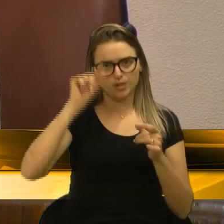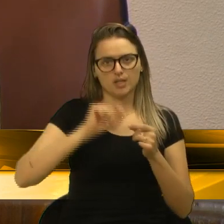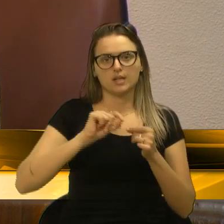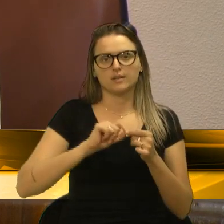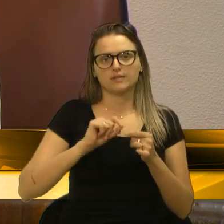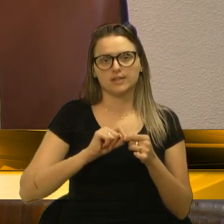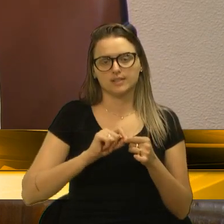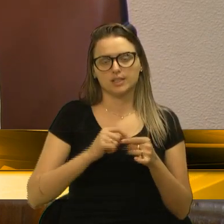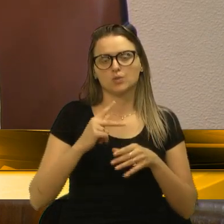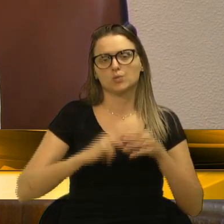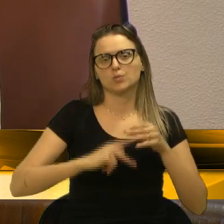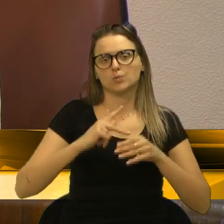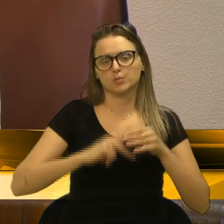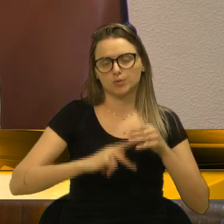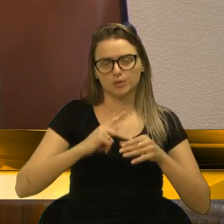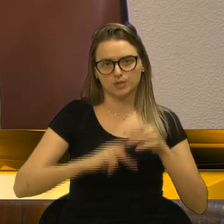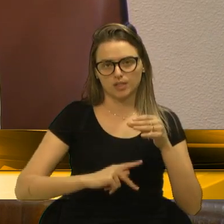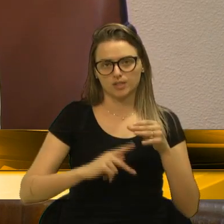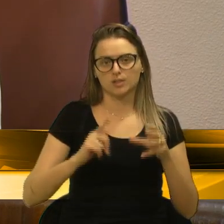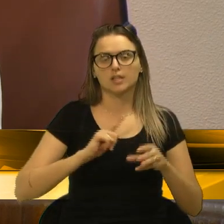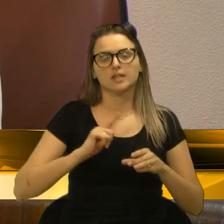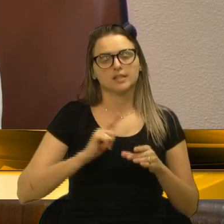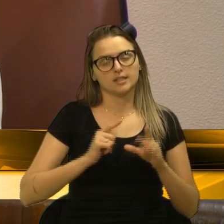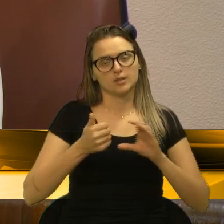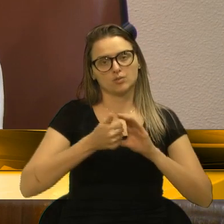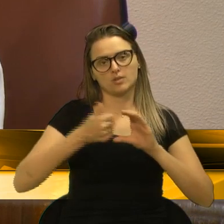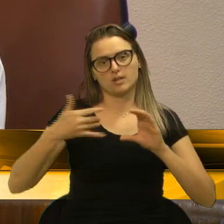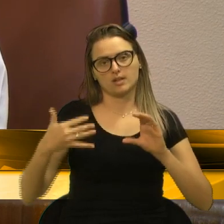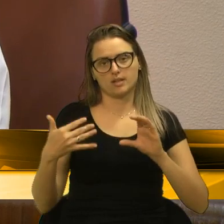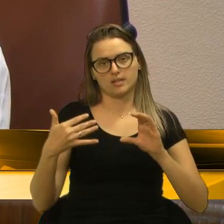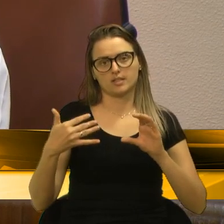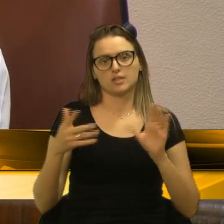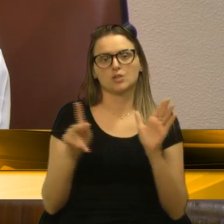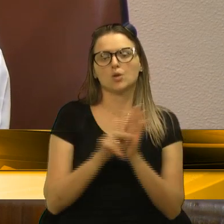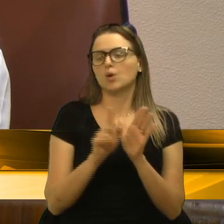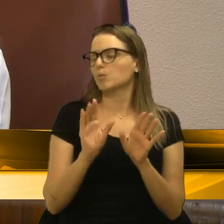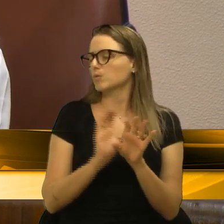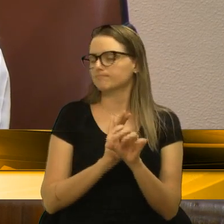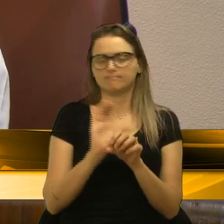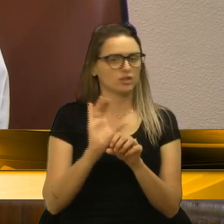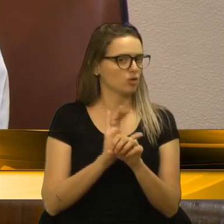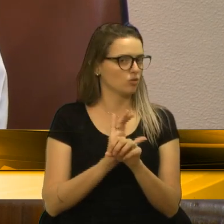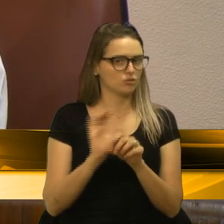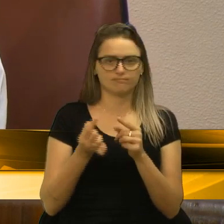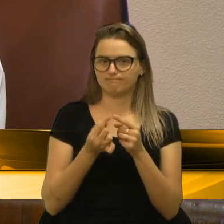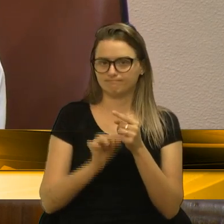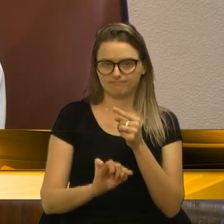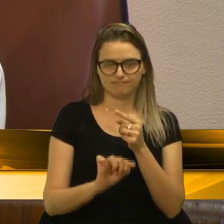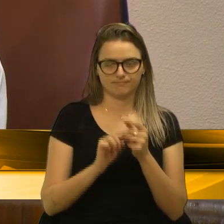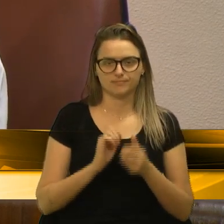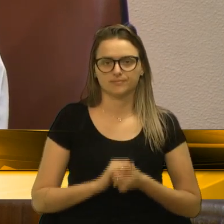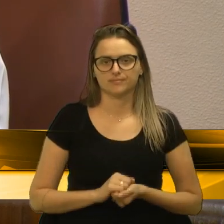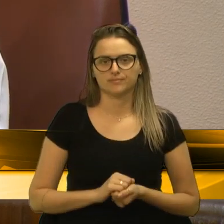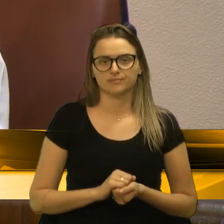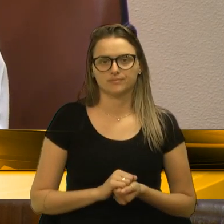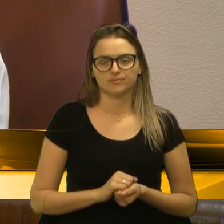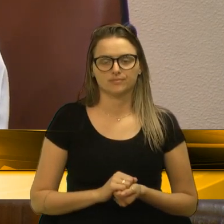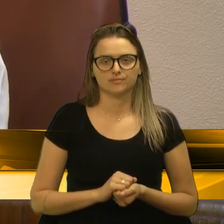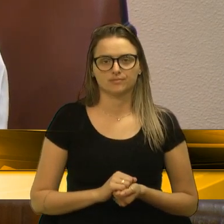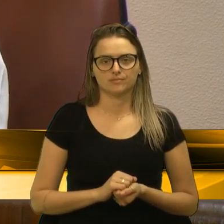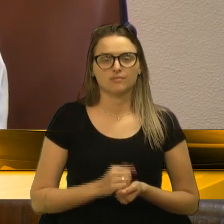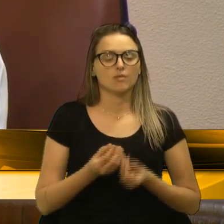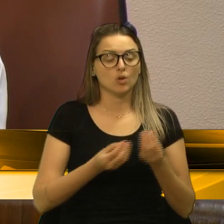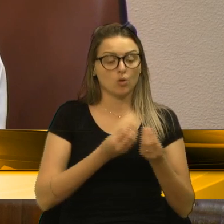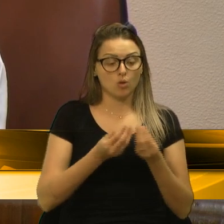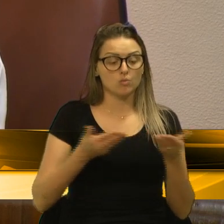ato administrativo ser caracterizado como inconstitucionalmente qualificado. Como já